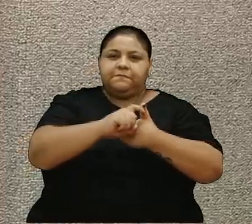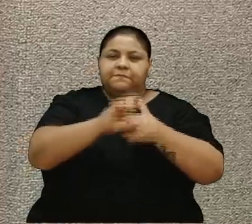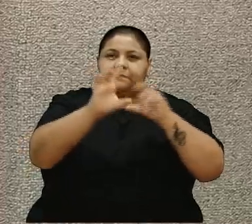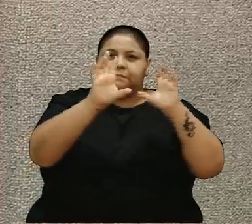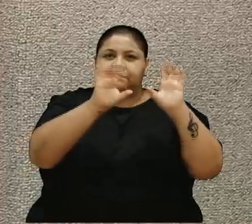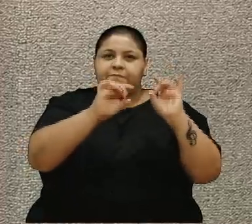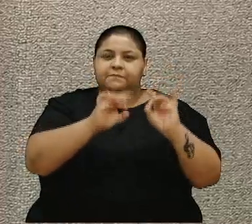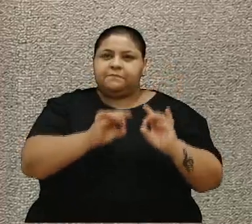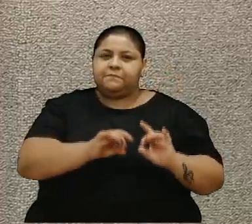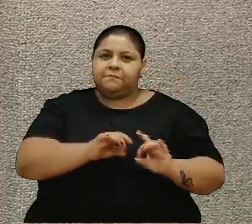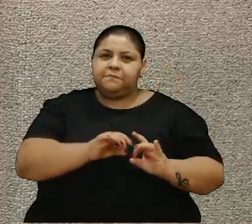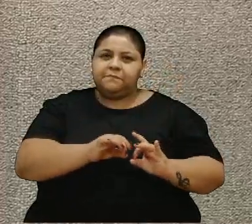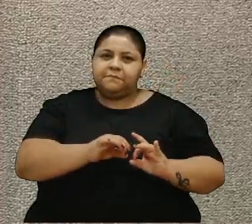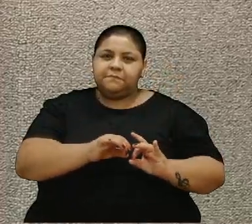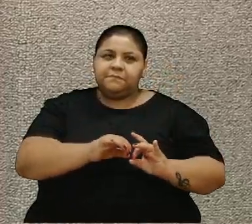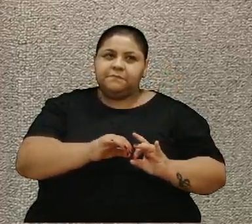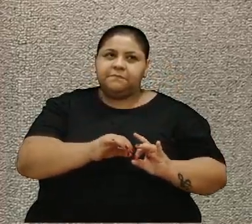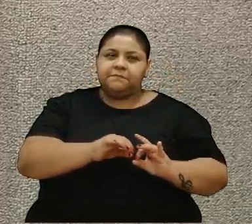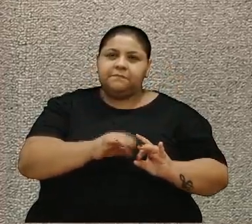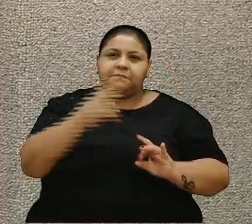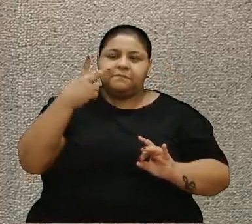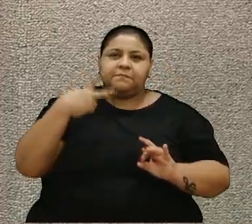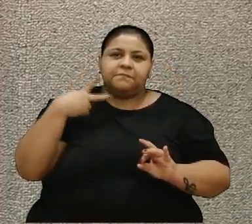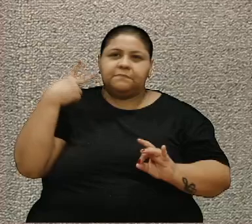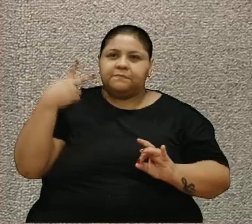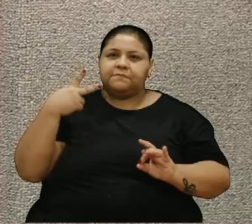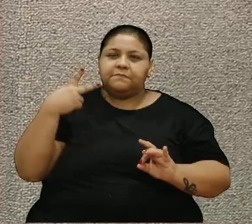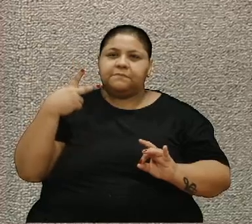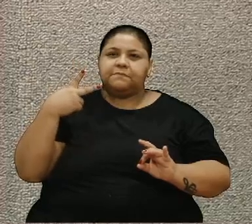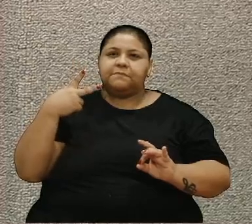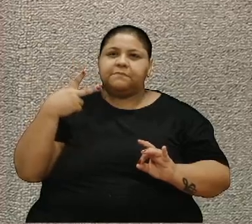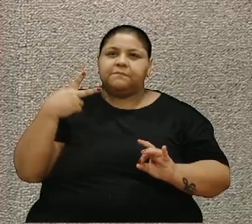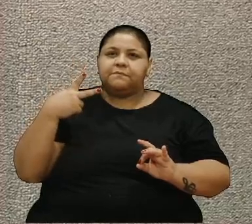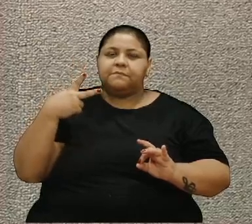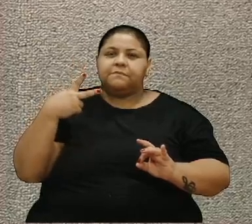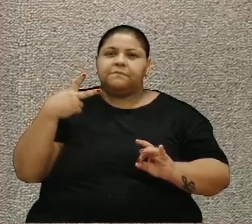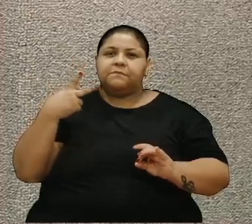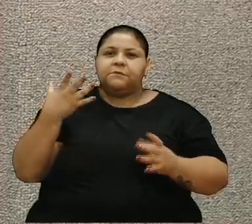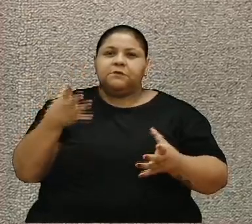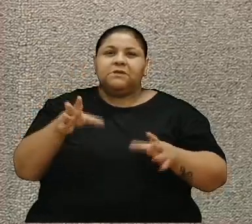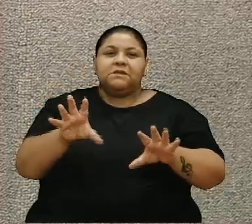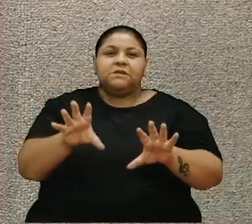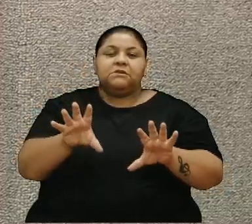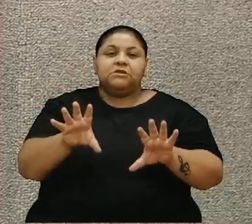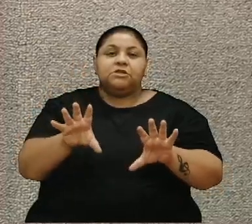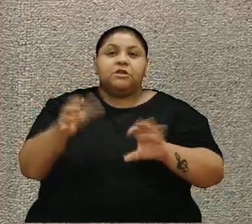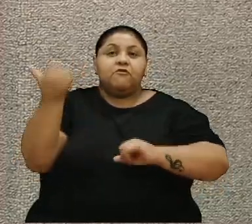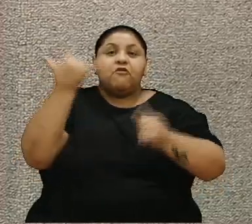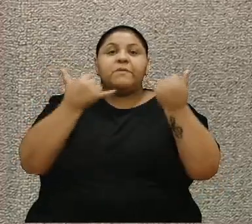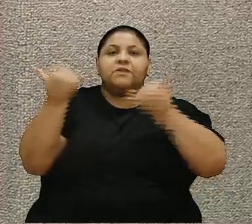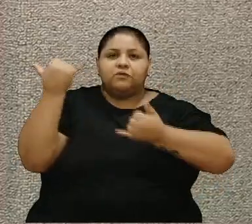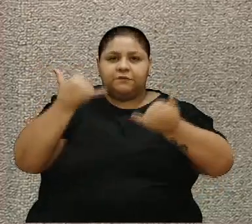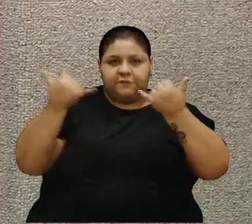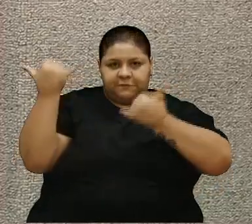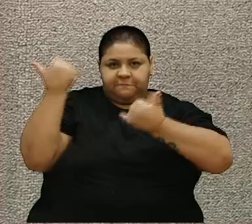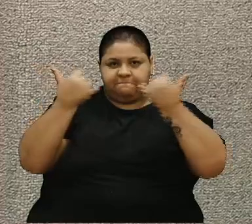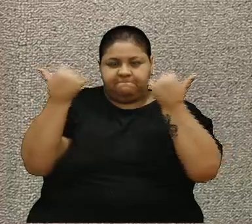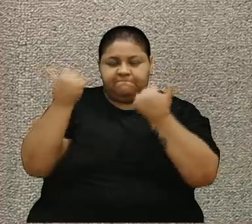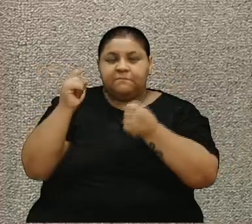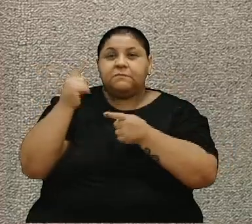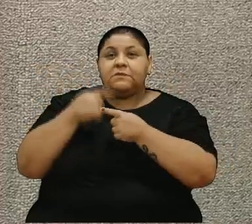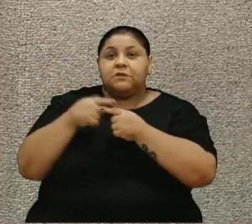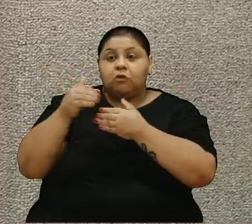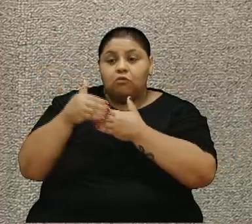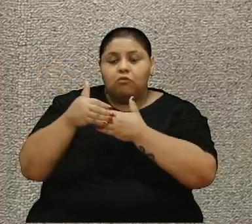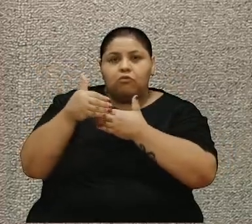especialmente do ponto de vista, vereador Cristiano, de apropriação de informações. Porque durante